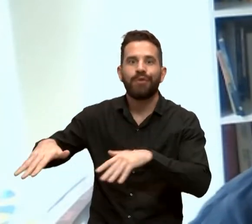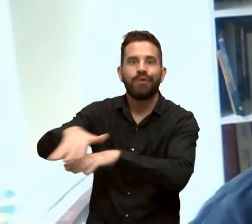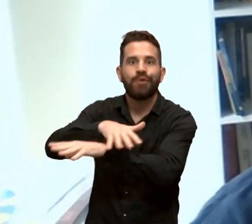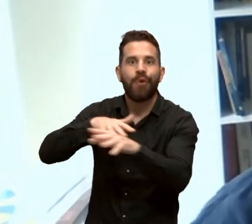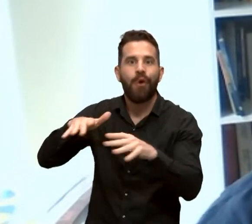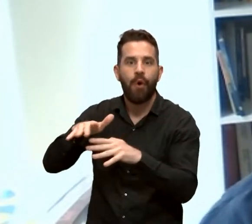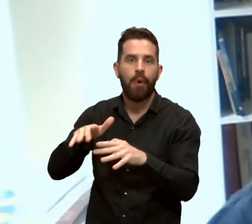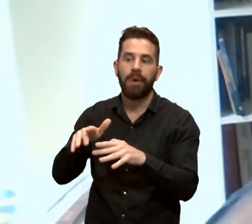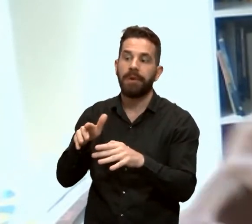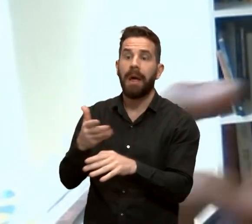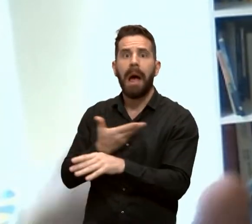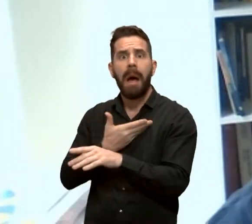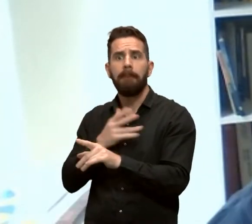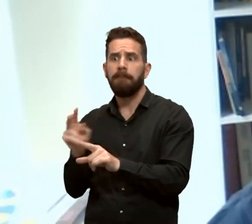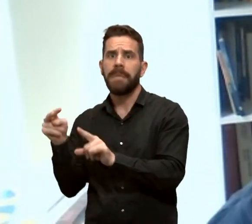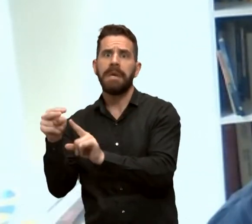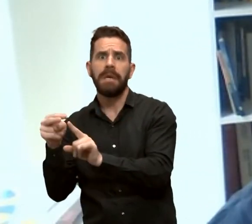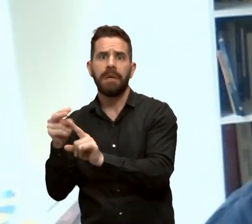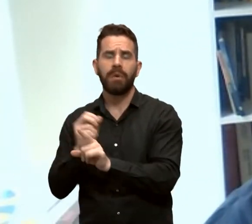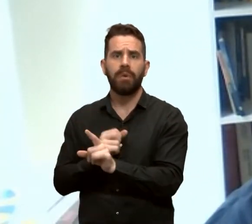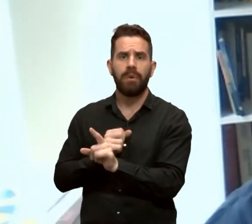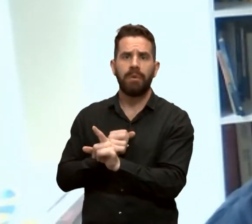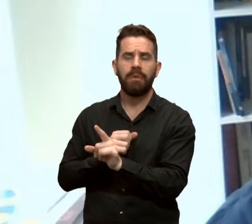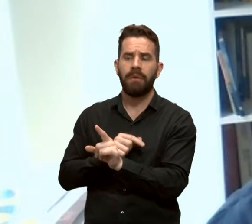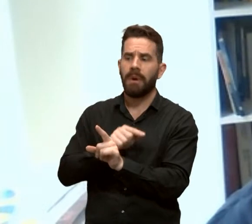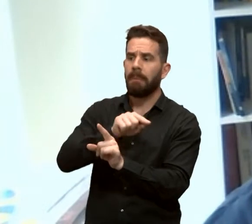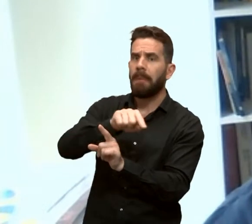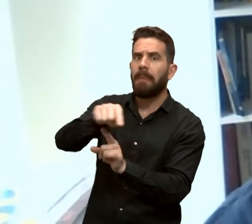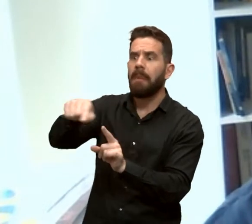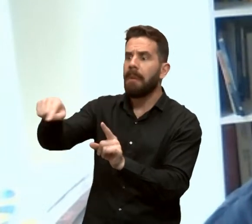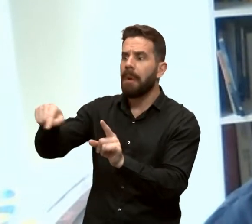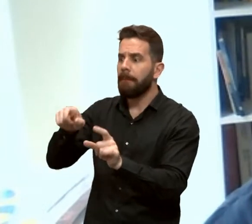Para os amigos, para aqueles que cercam essa pessoa.